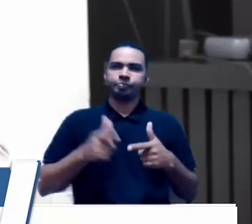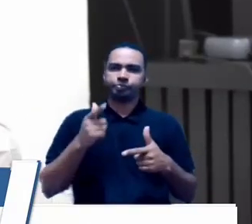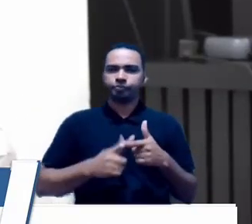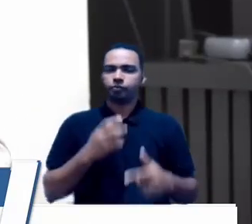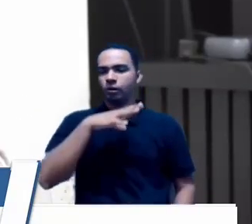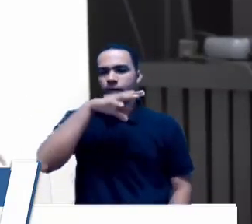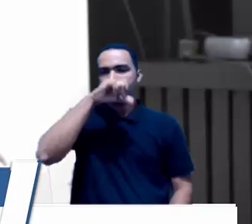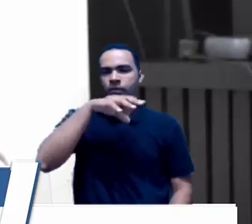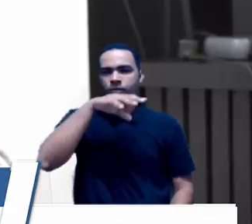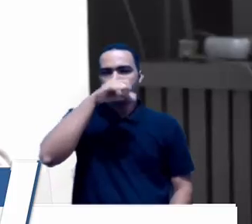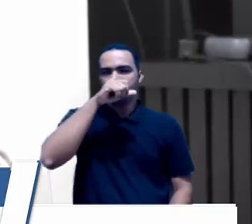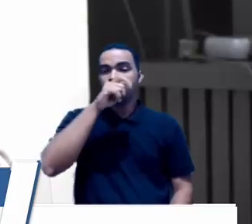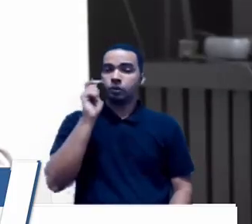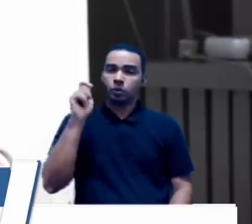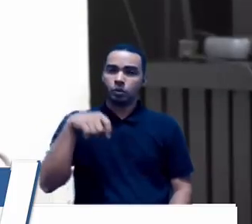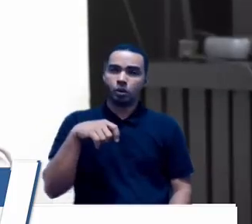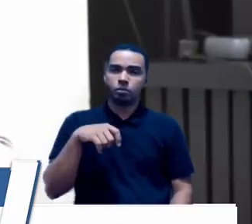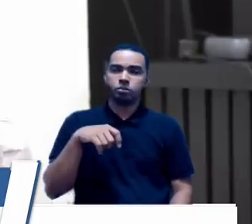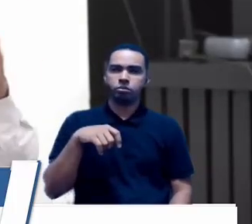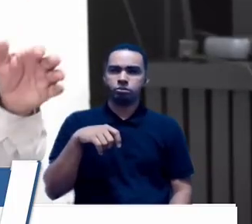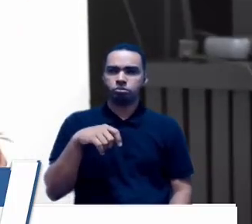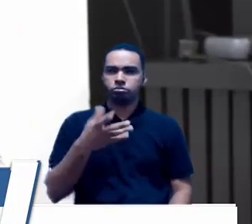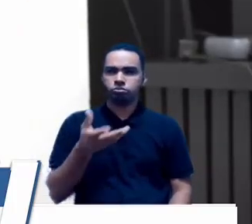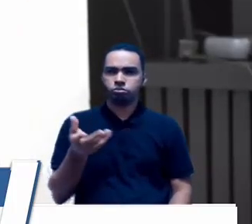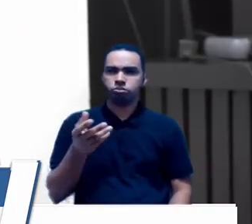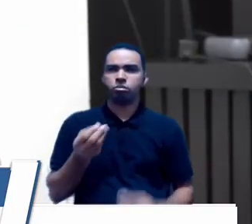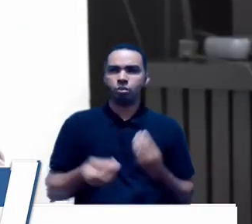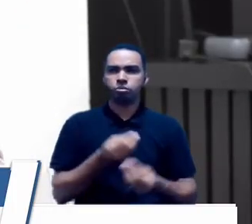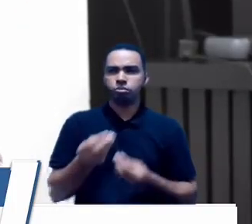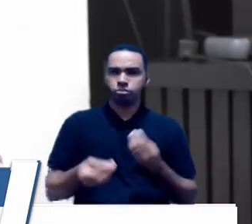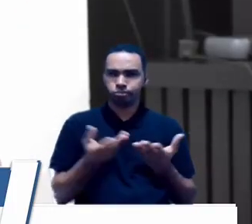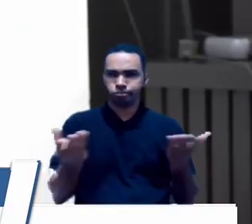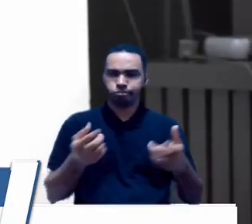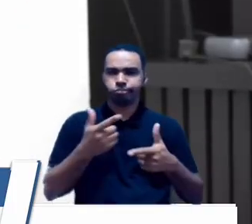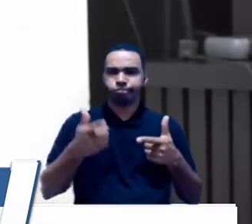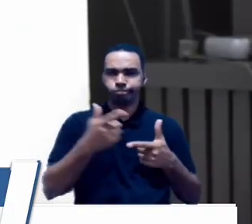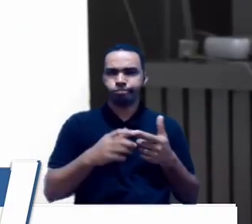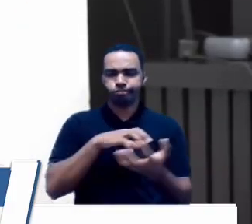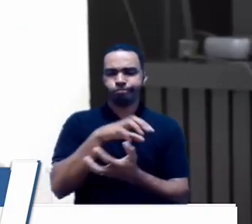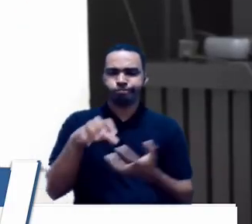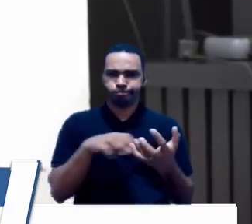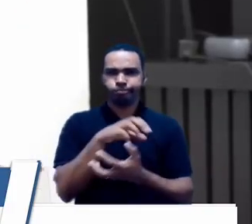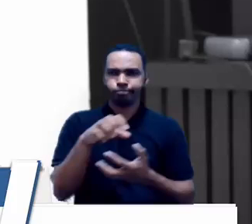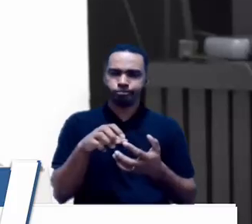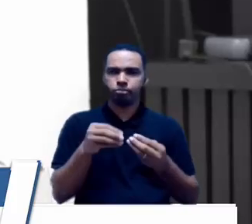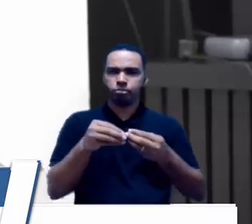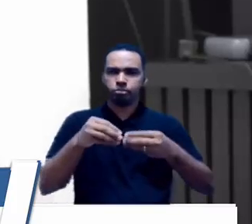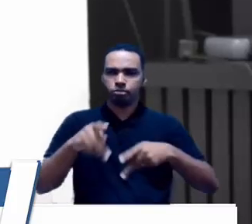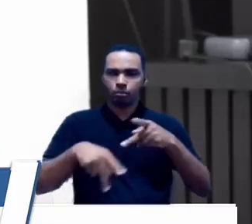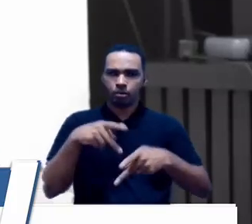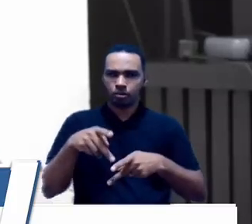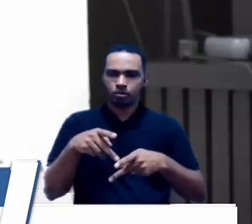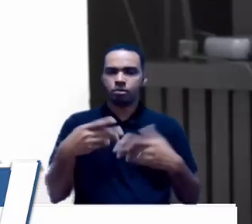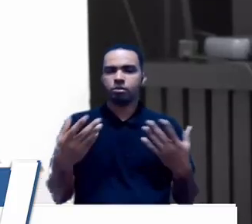dá, que causa esse problema grave na população. Então, o mais